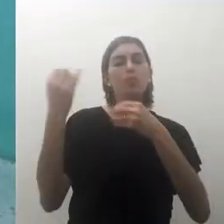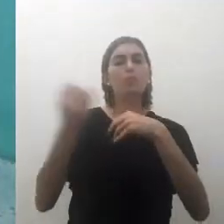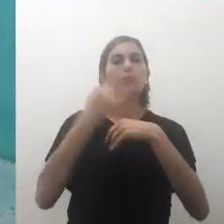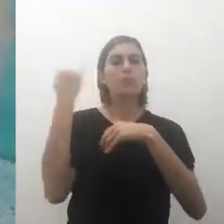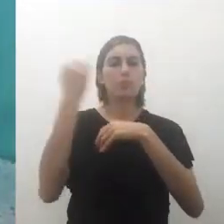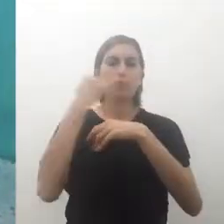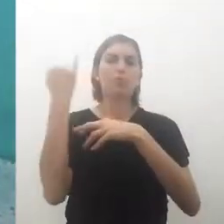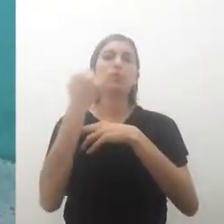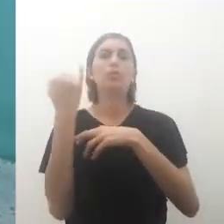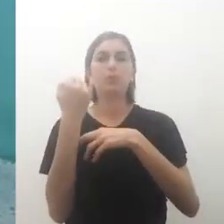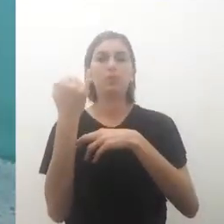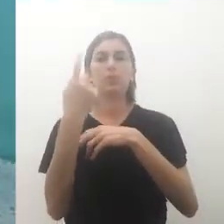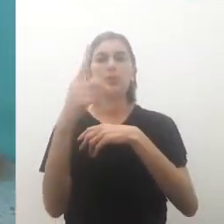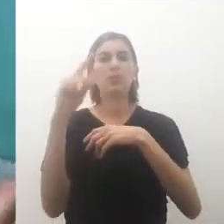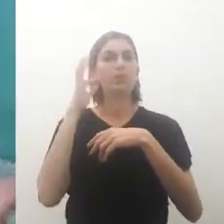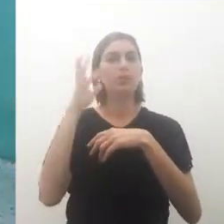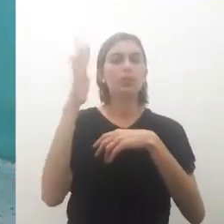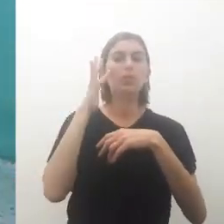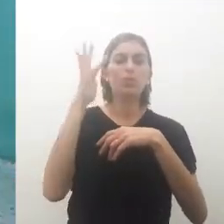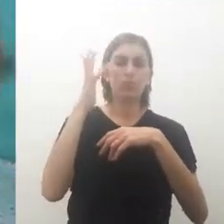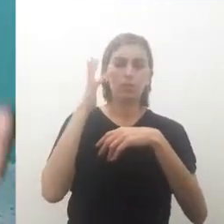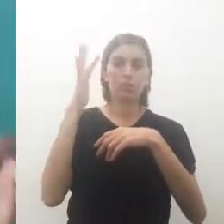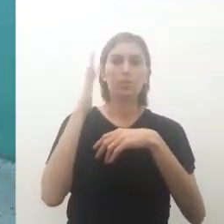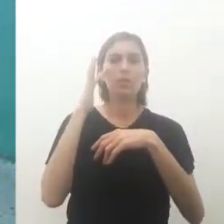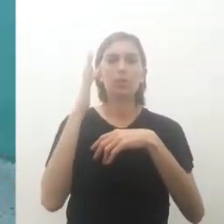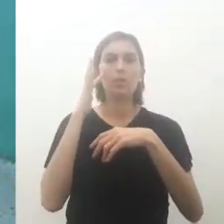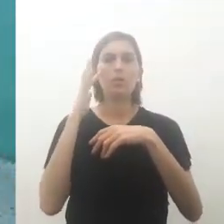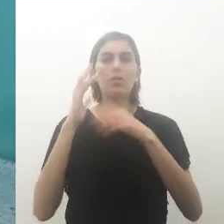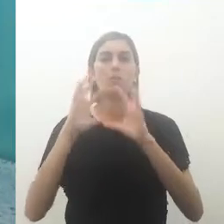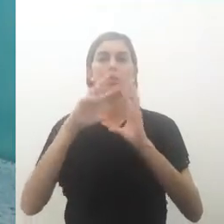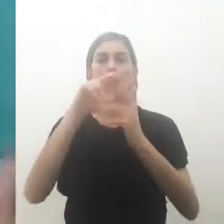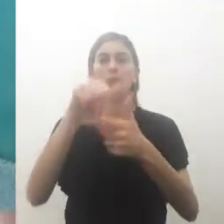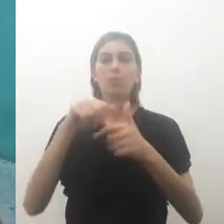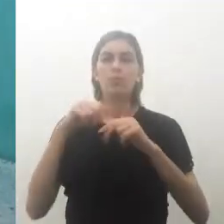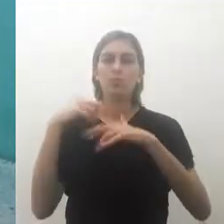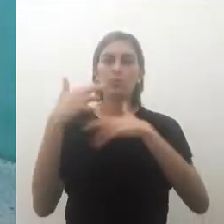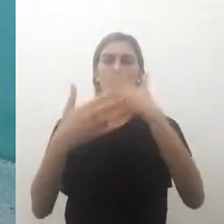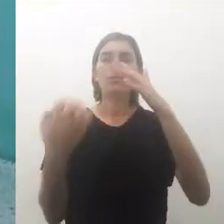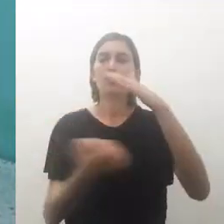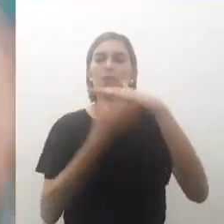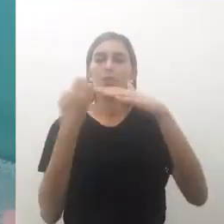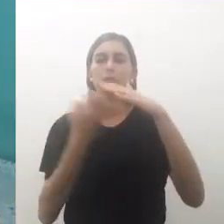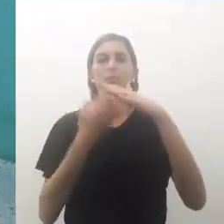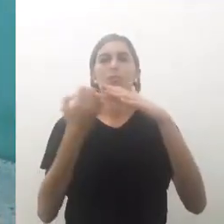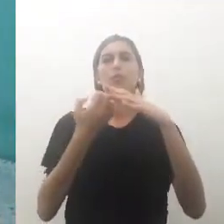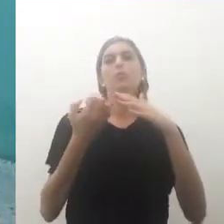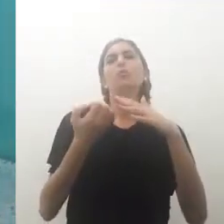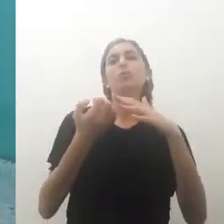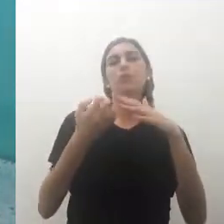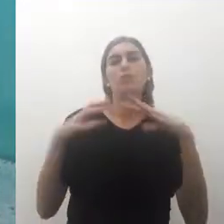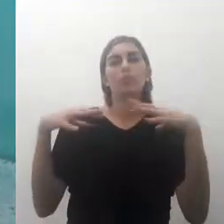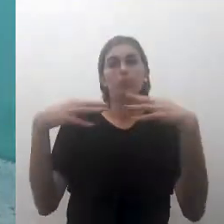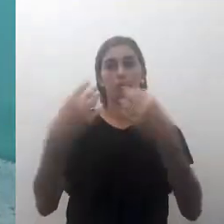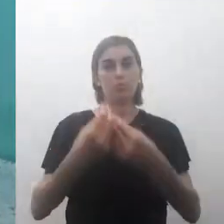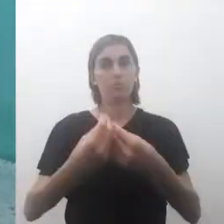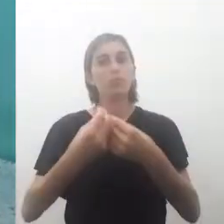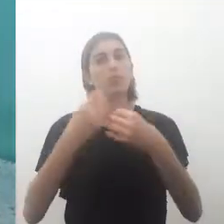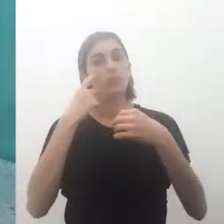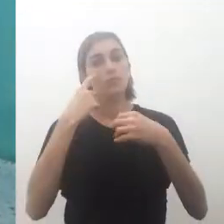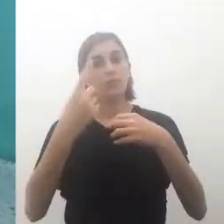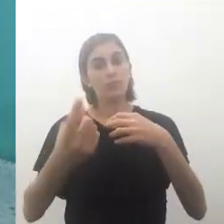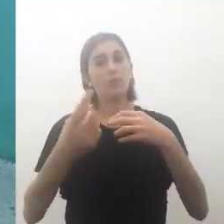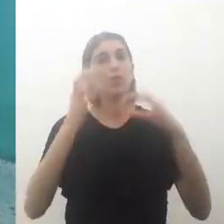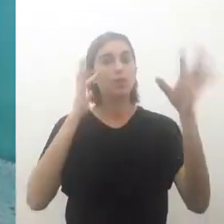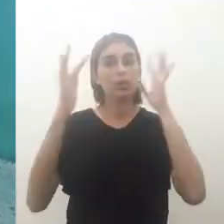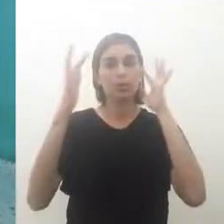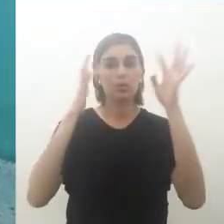a importância dessas teorias para o mundo contemporâneo, para as empresas, para as organizações no todo? Vejam